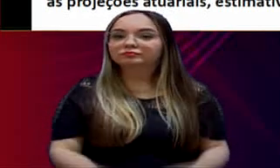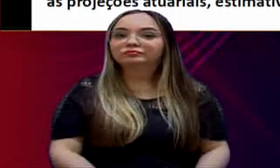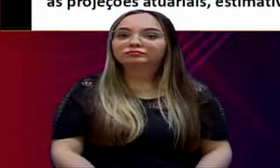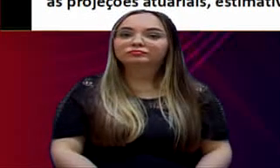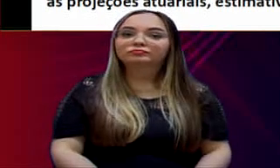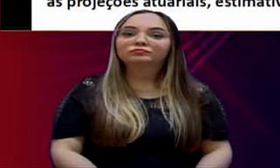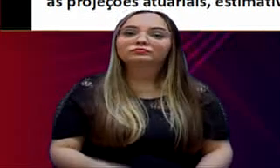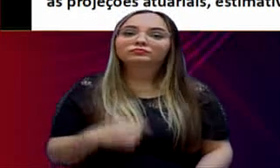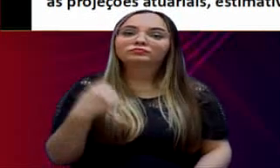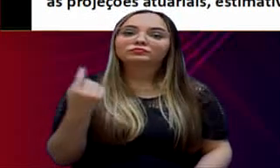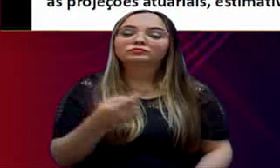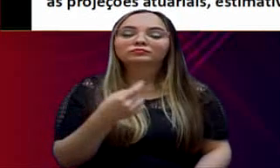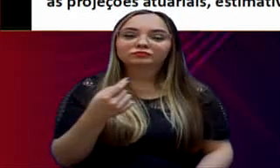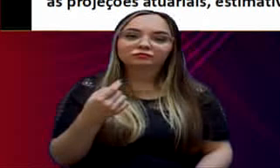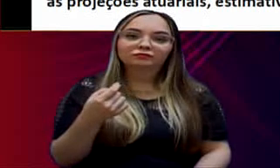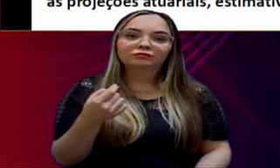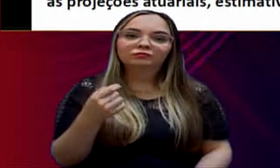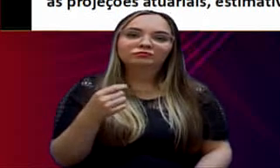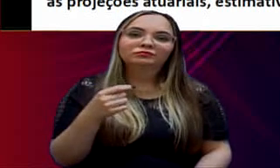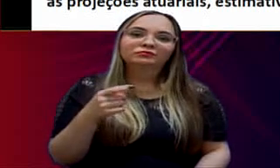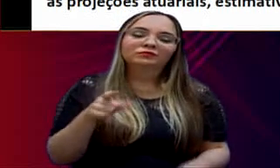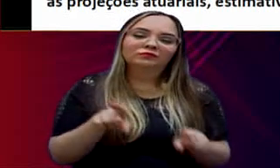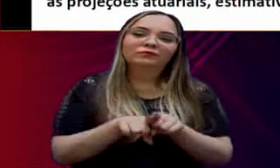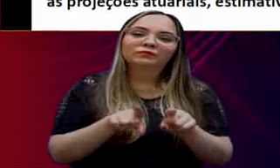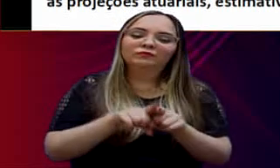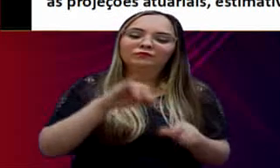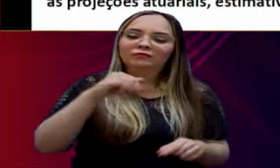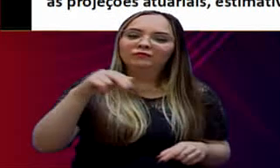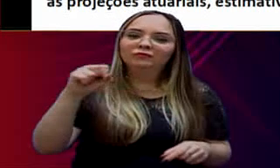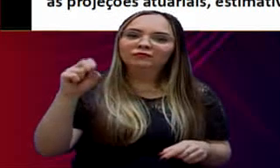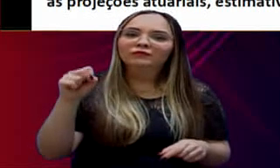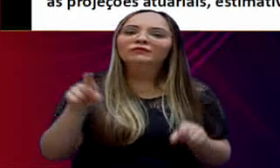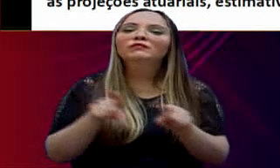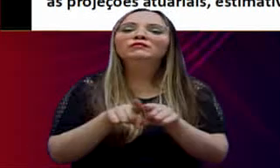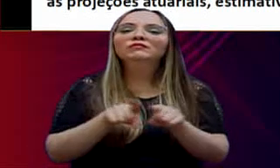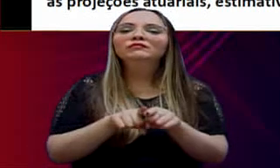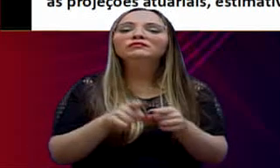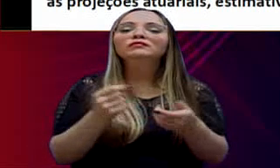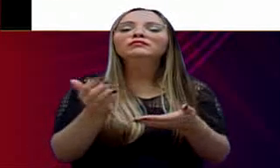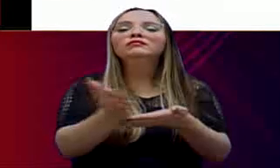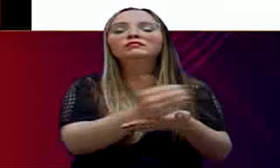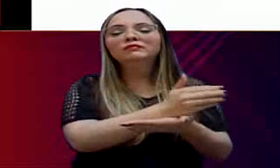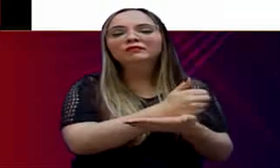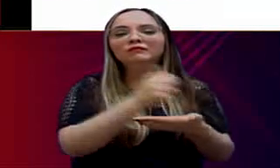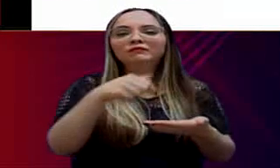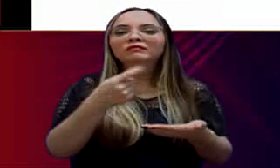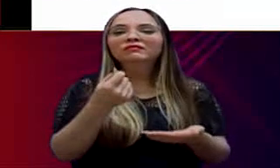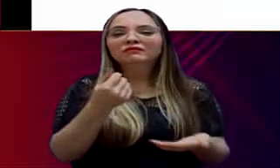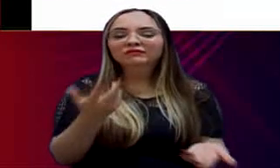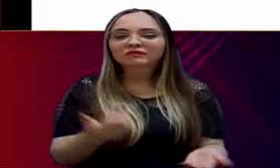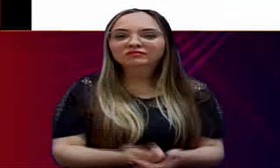da Previdência Municipal e Estimativa de compensação de renúncia de receita